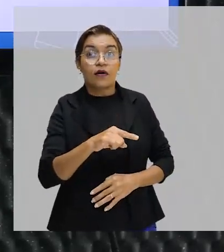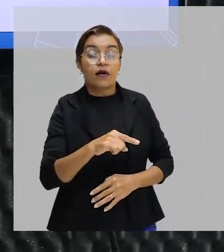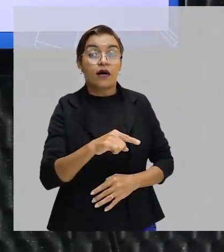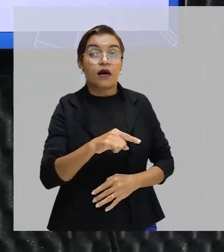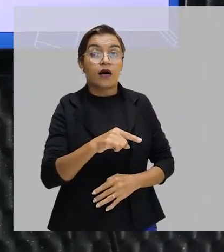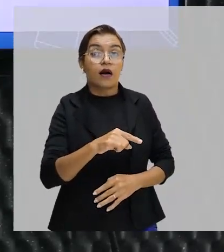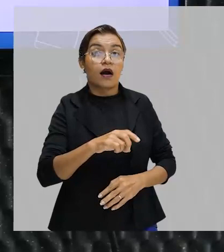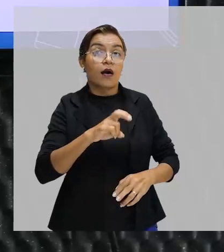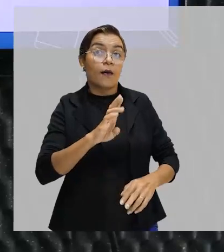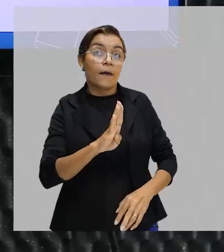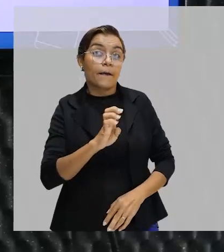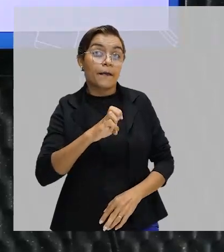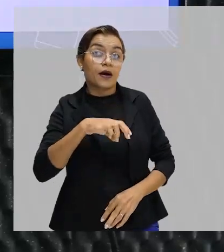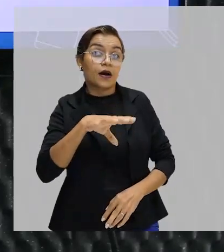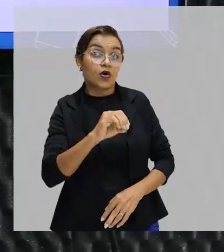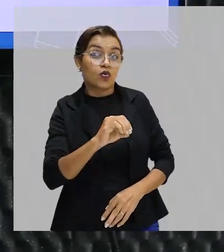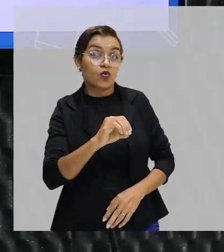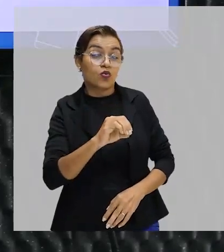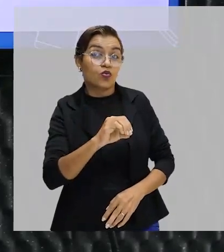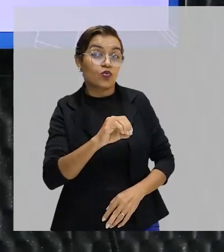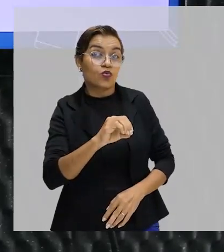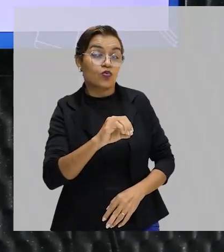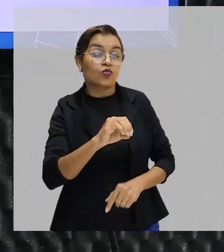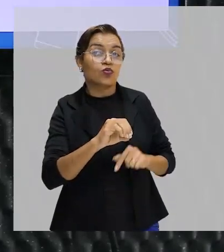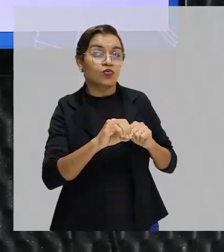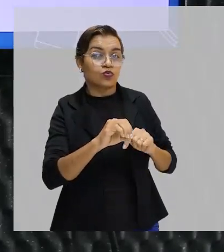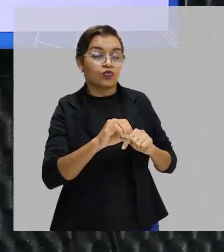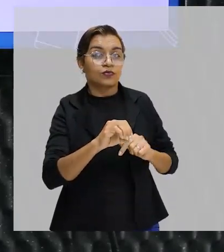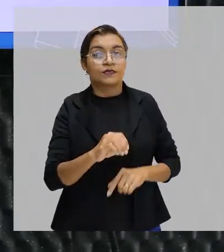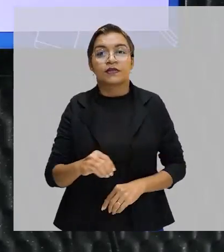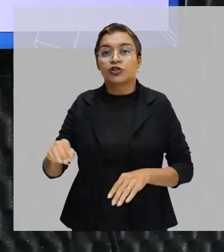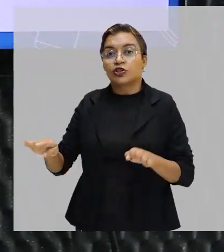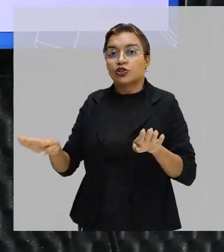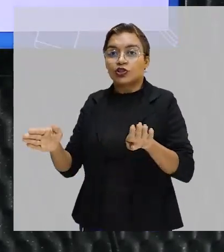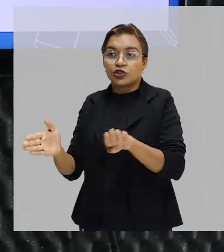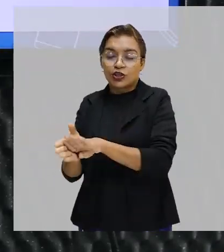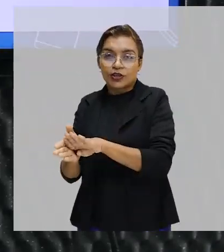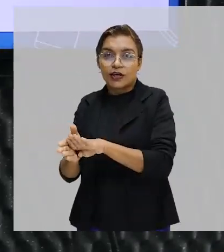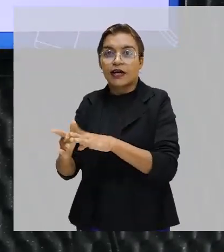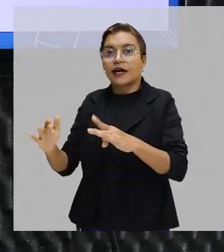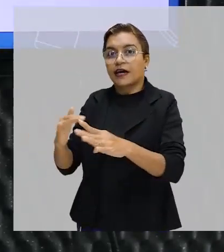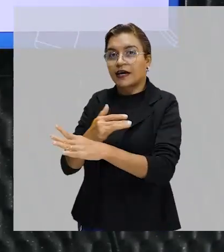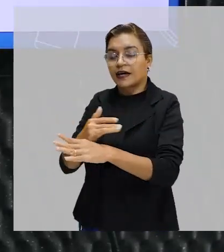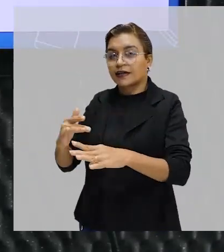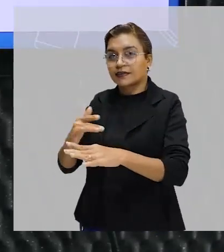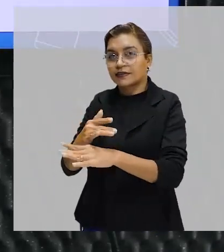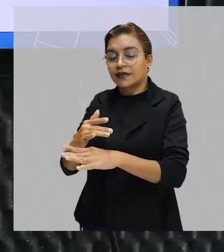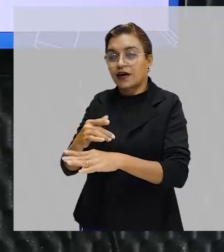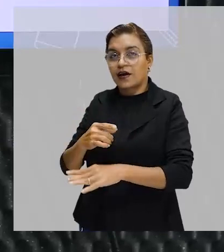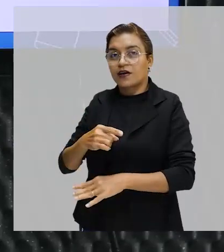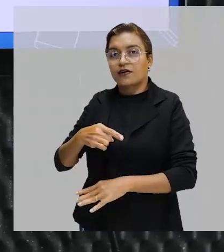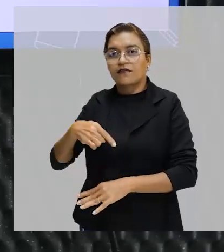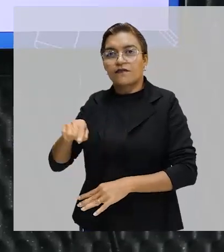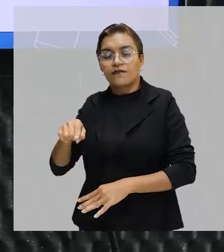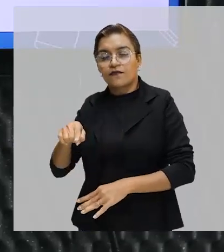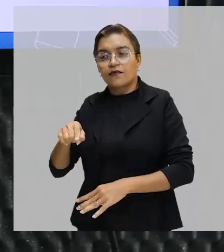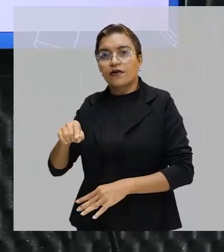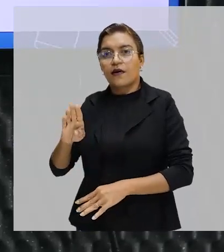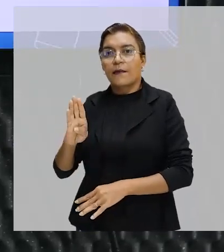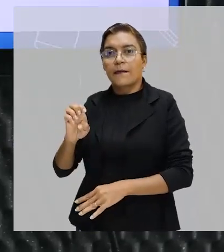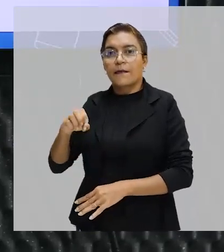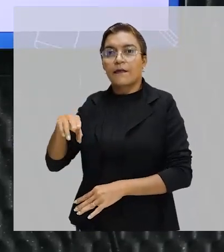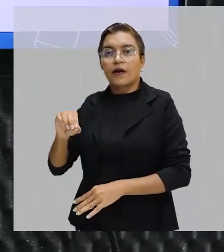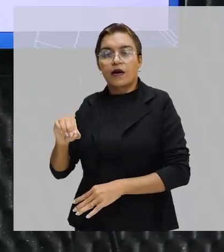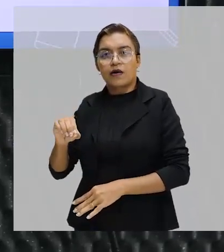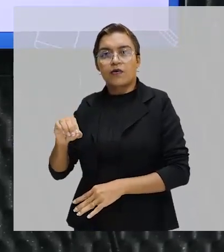dinheiro. Cheguei à cidade e dirigi-me ao banco, estava cansado da caminhada. Então, nesses dois exemplos,